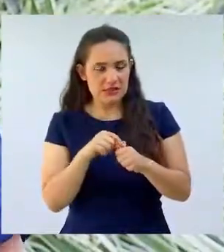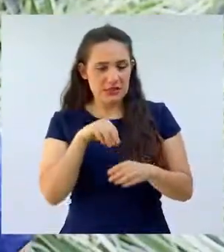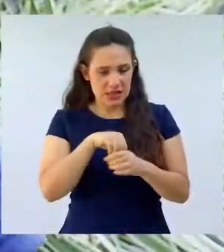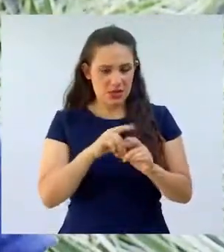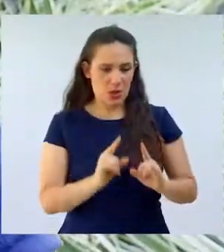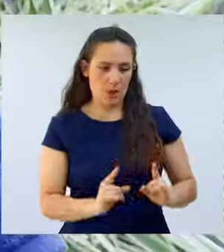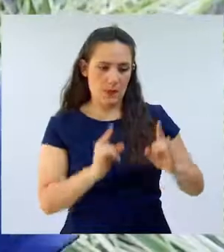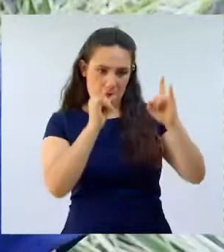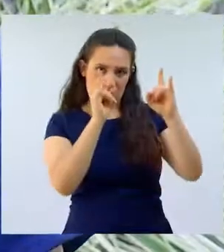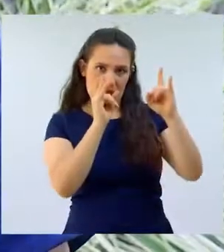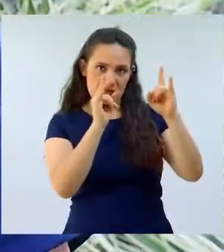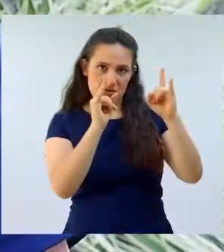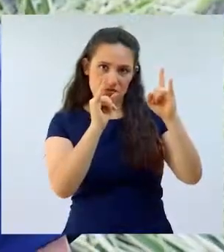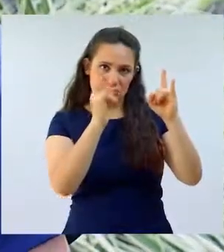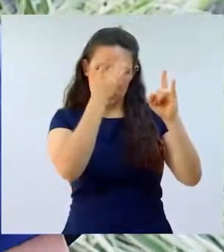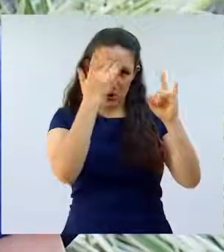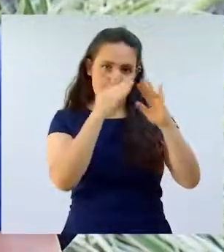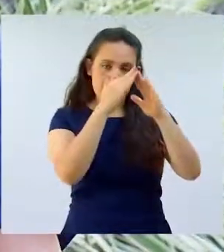residenciais, né,